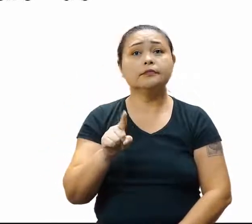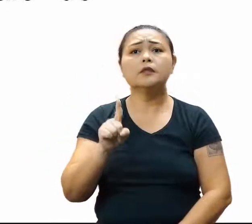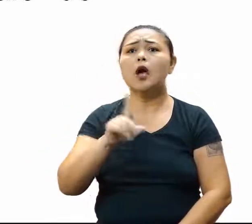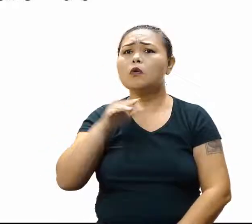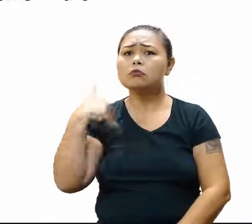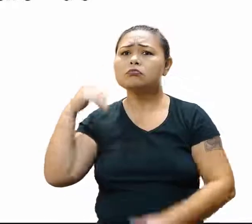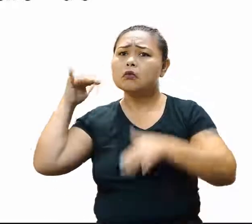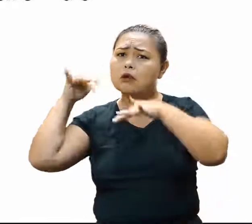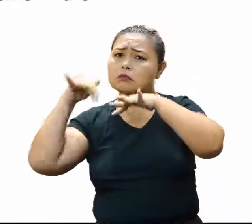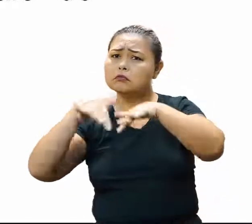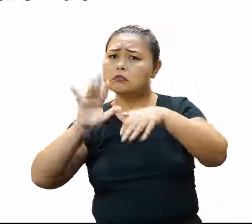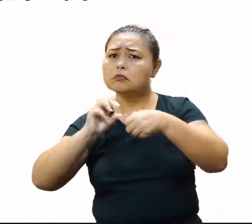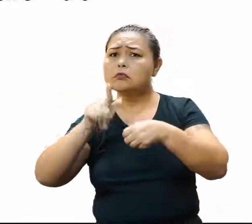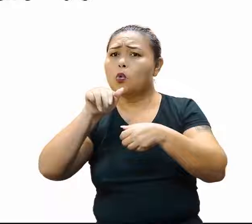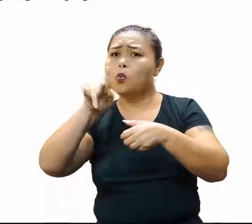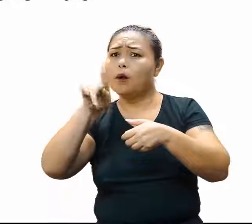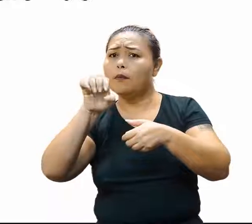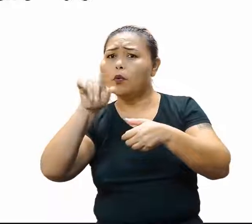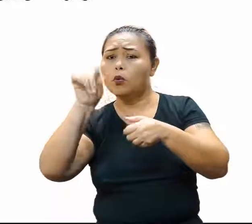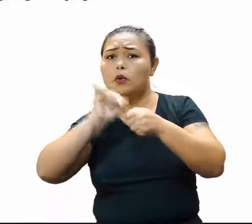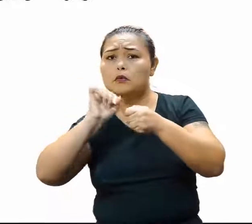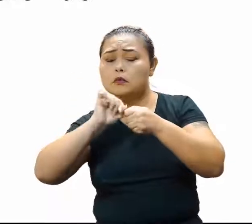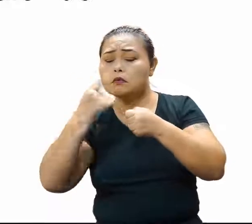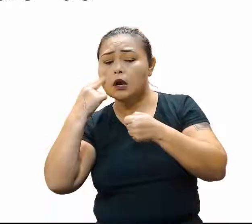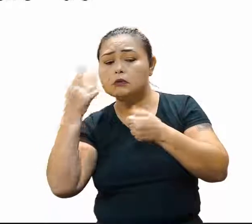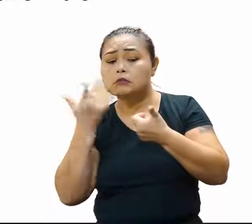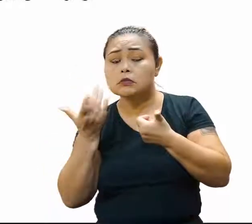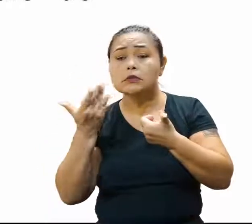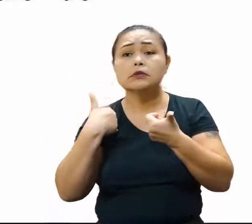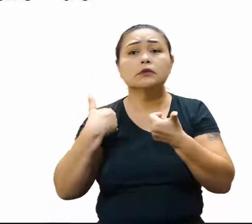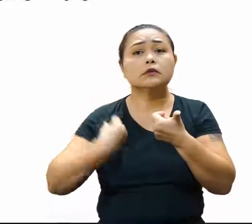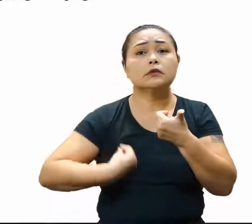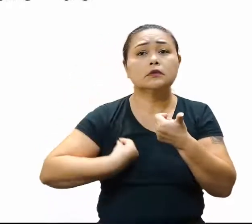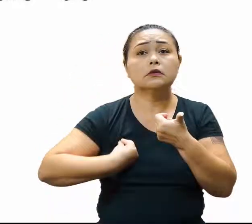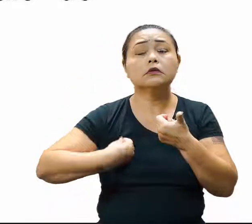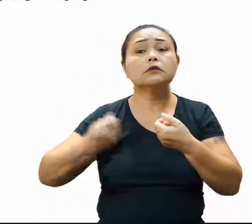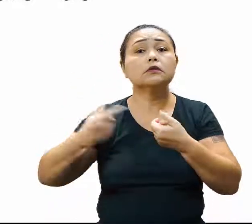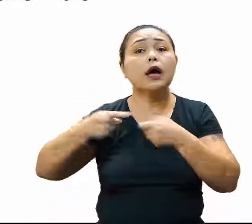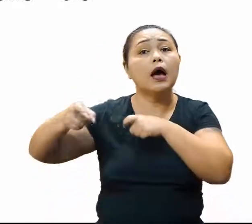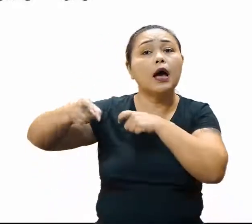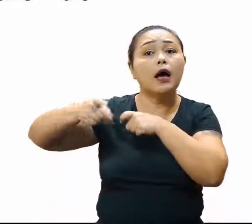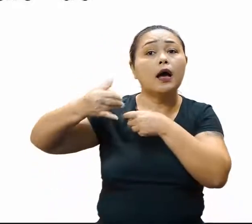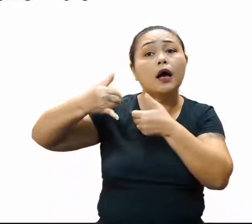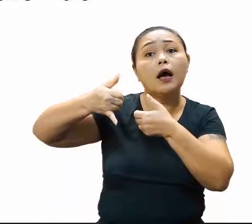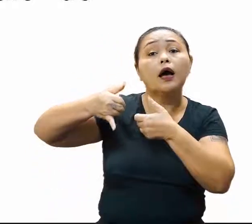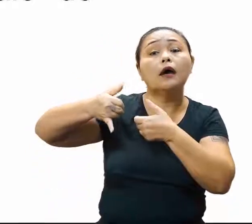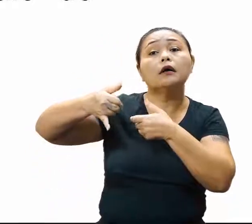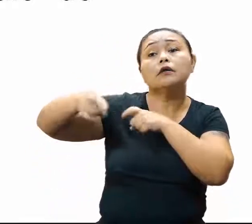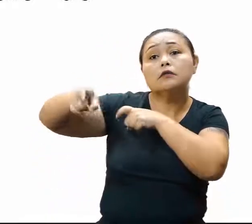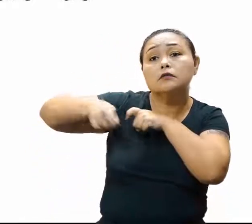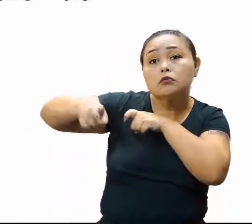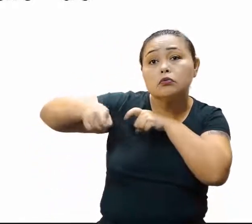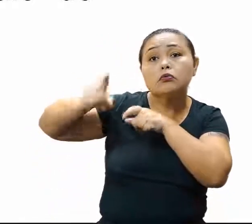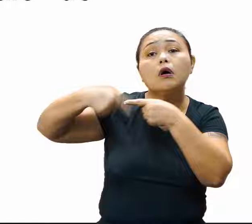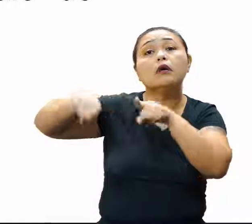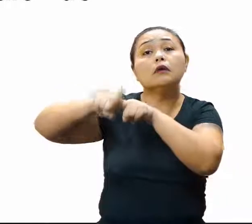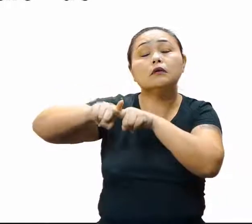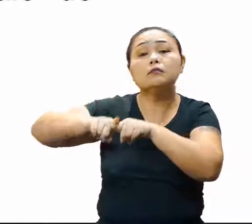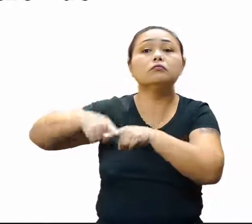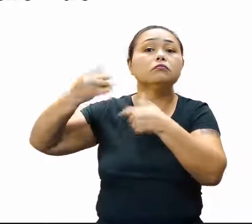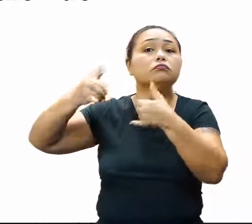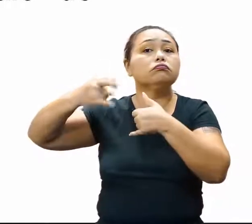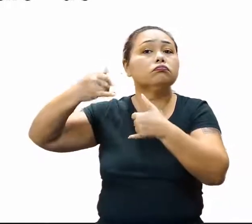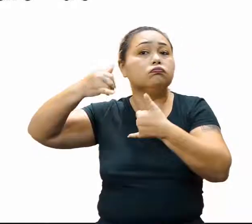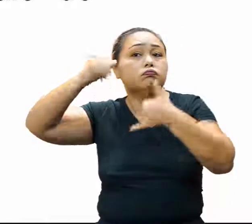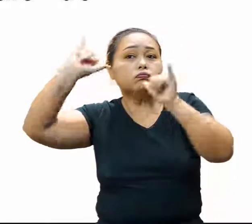para a região do Guaporé para tentar a vida na agropecuária, né, na agricultura,